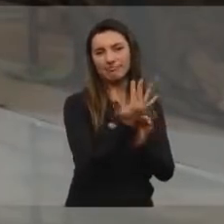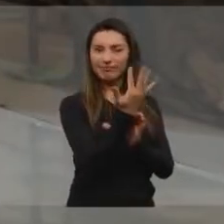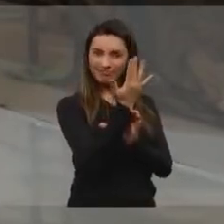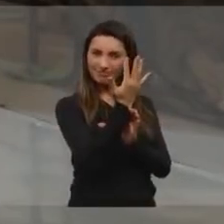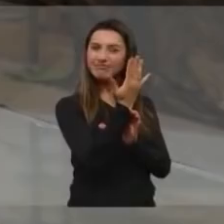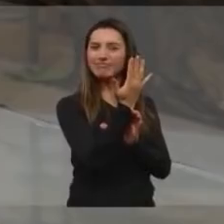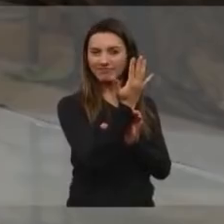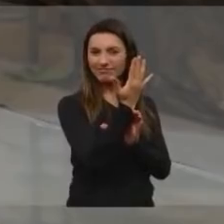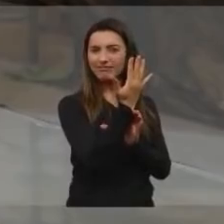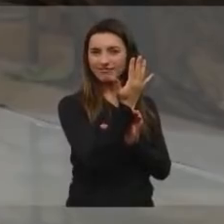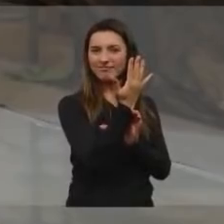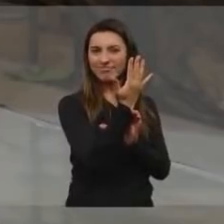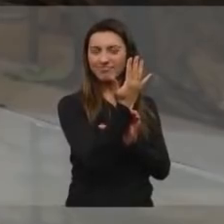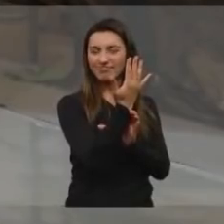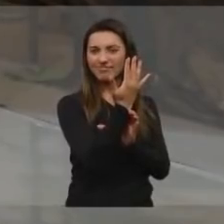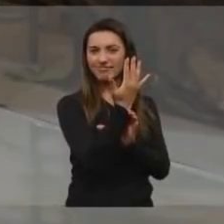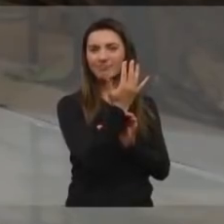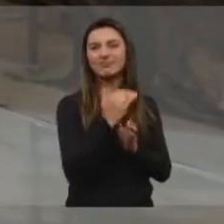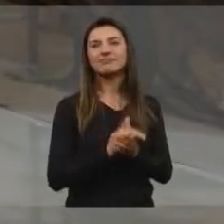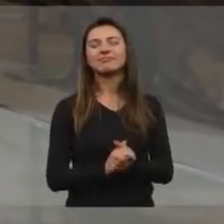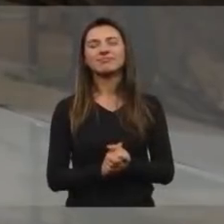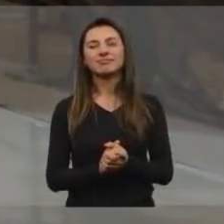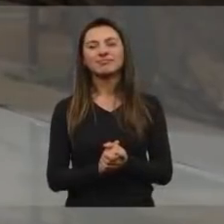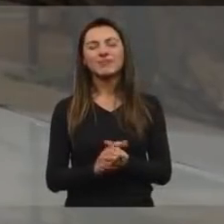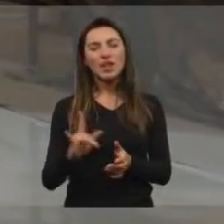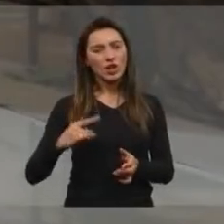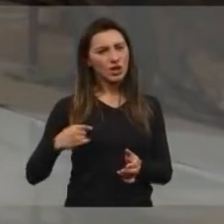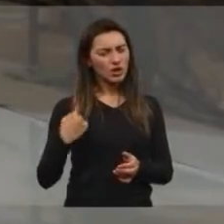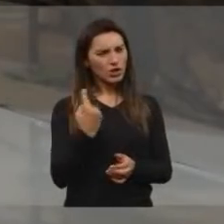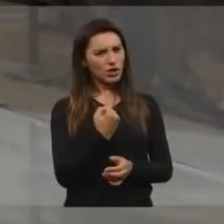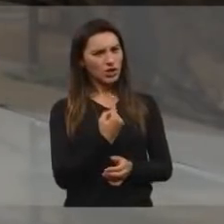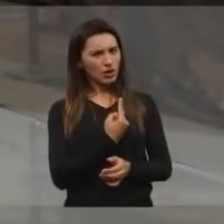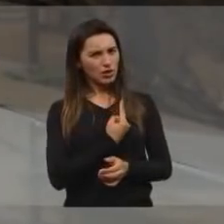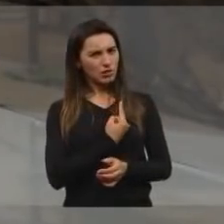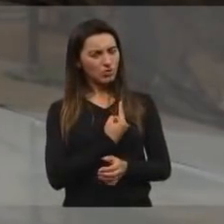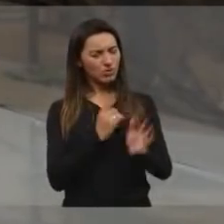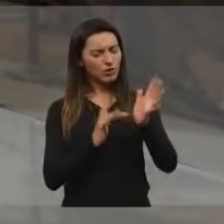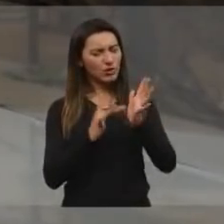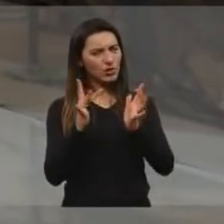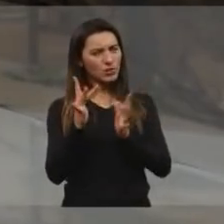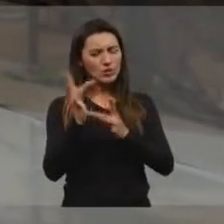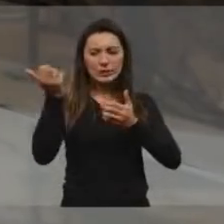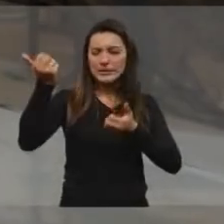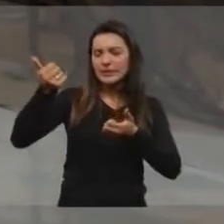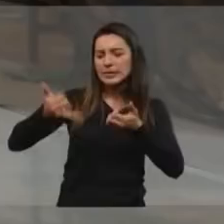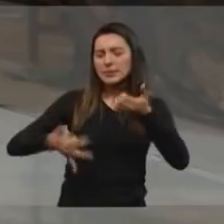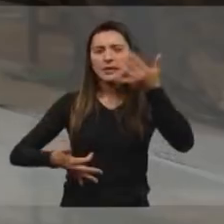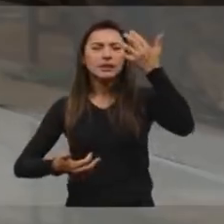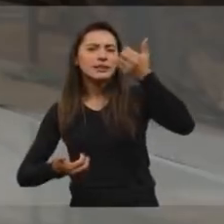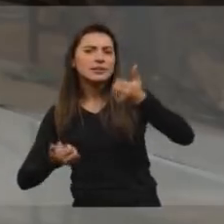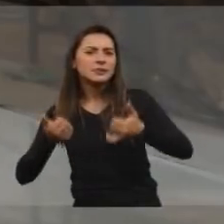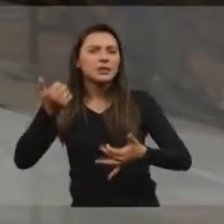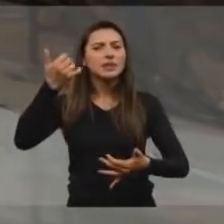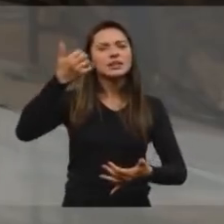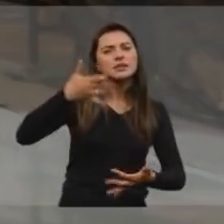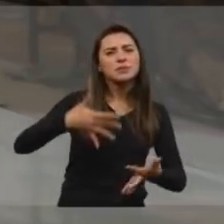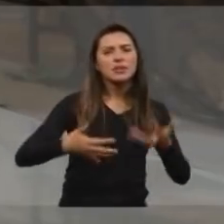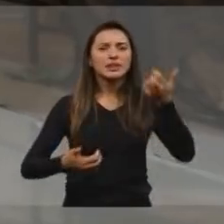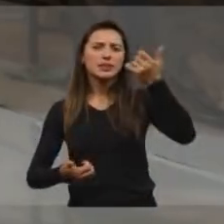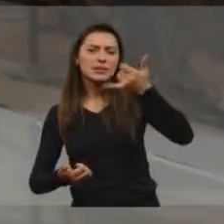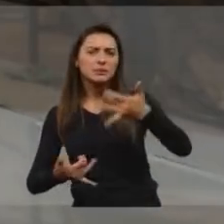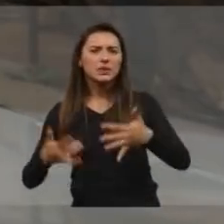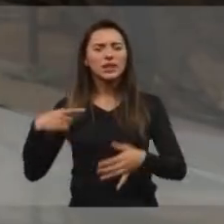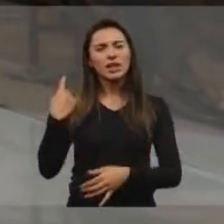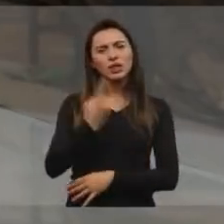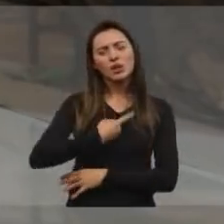e assim sendo nosso senhor quando fala tem clareza e nós temos que entender